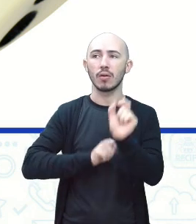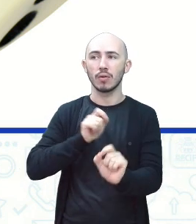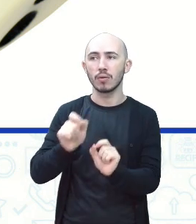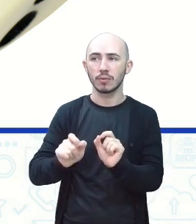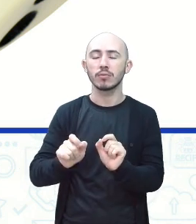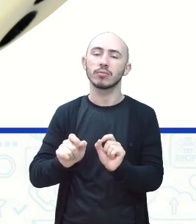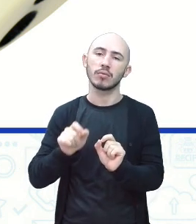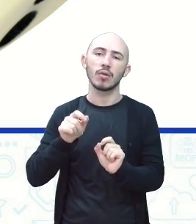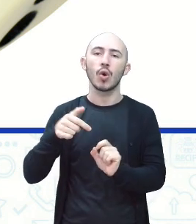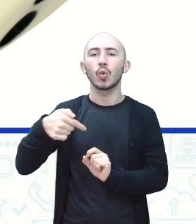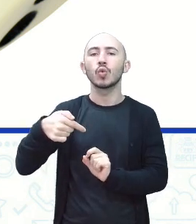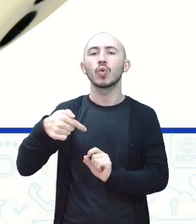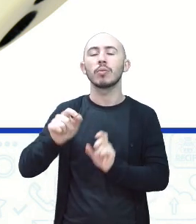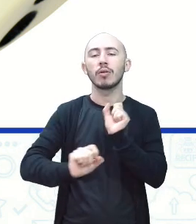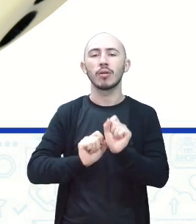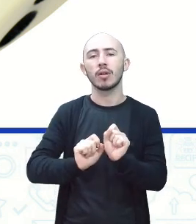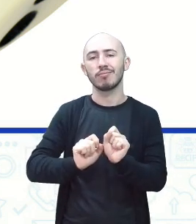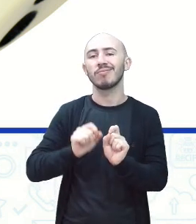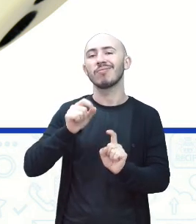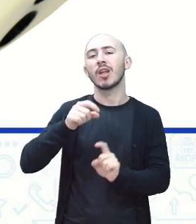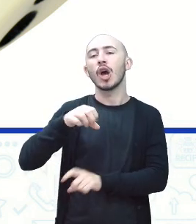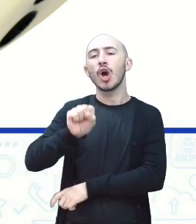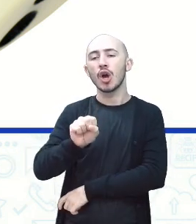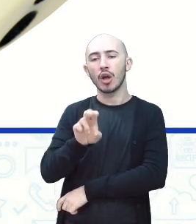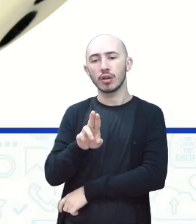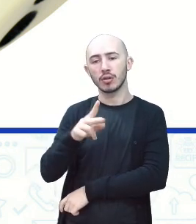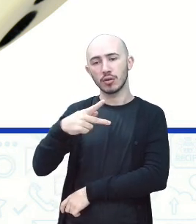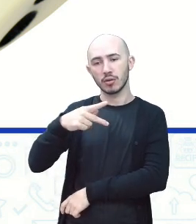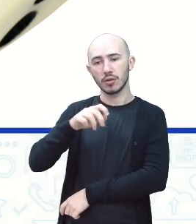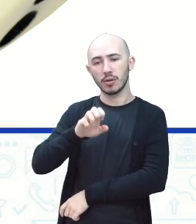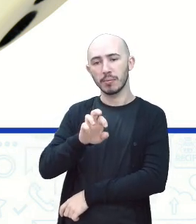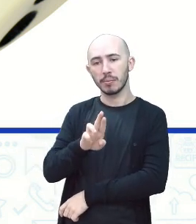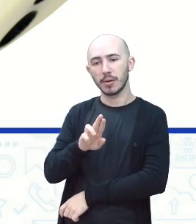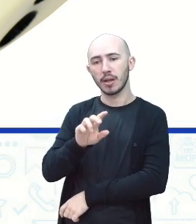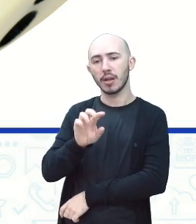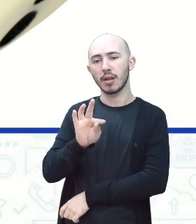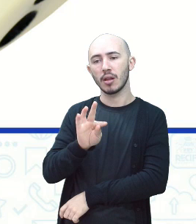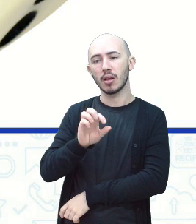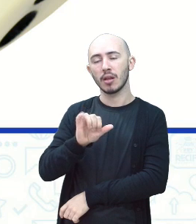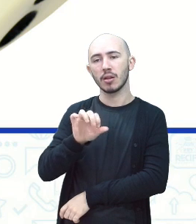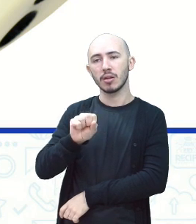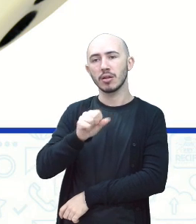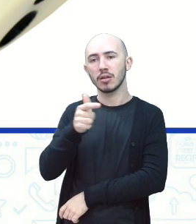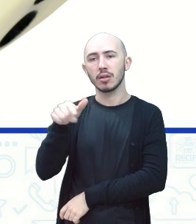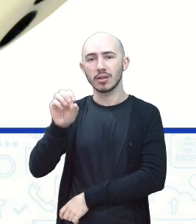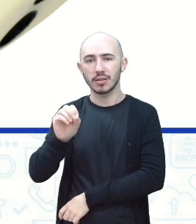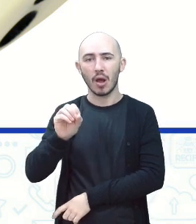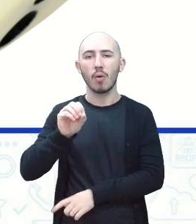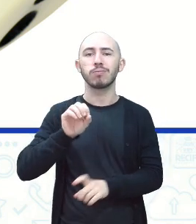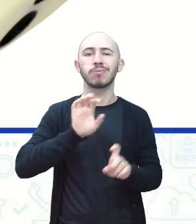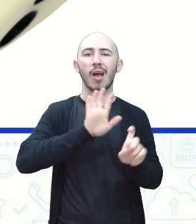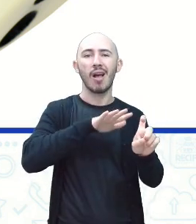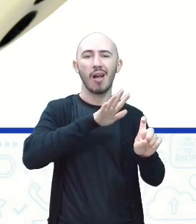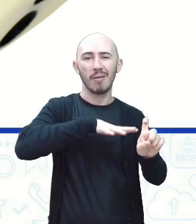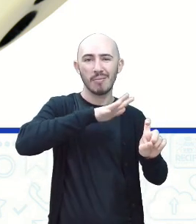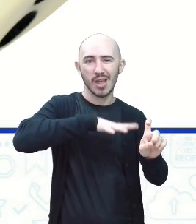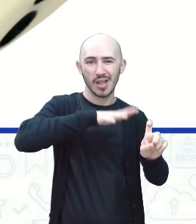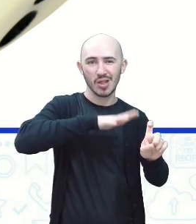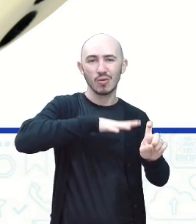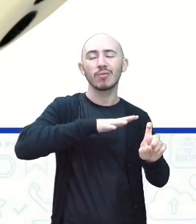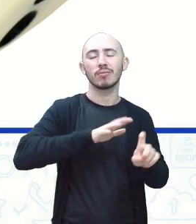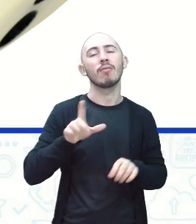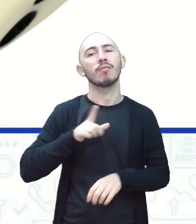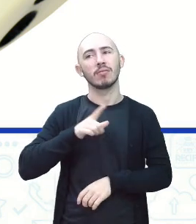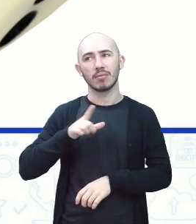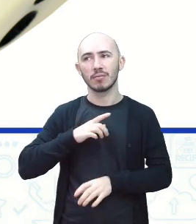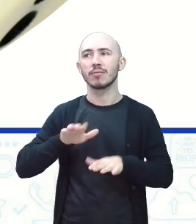de superstição, bem de alegorias, porque nós temos várias relações com 7. 7 dias para a criação,